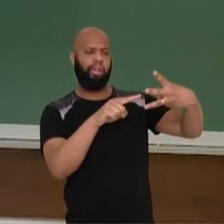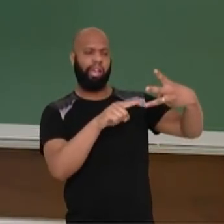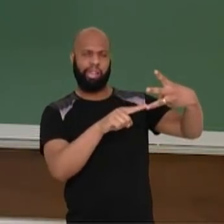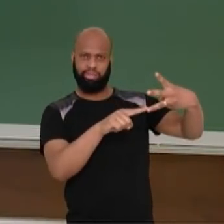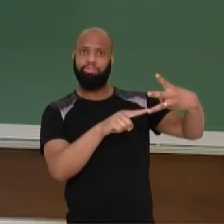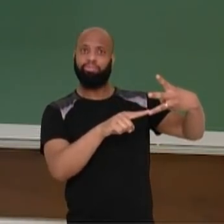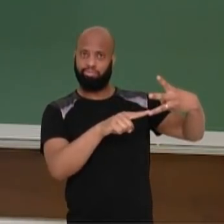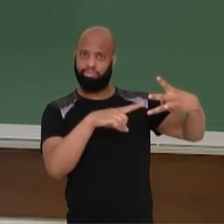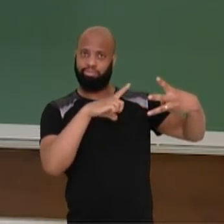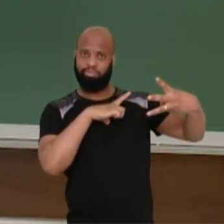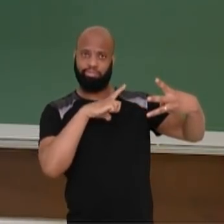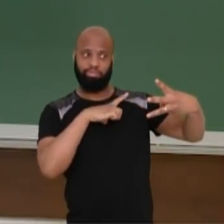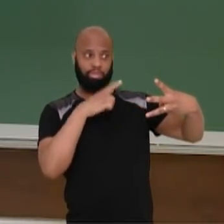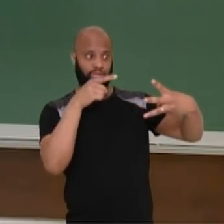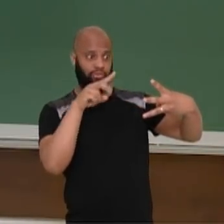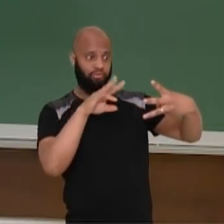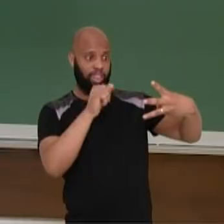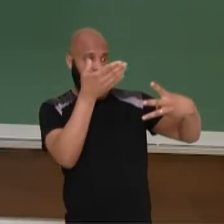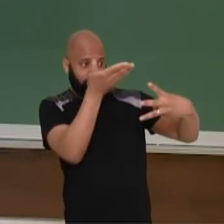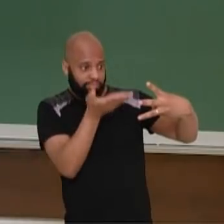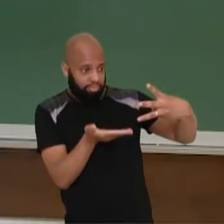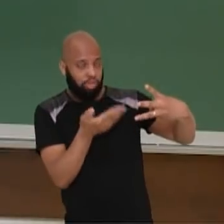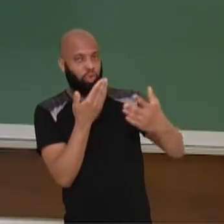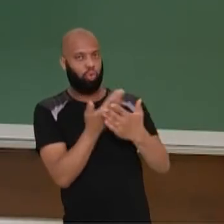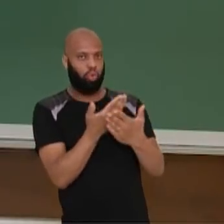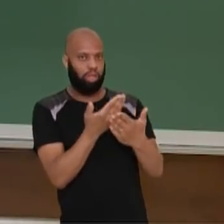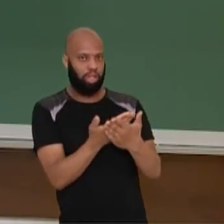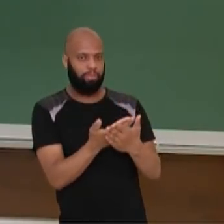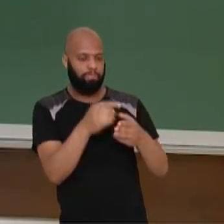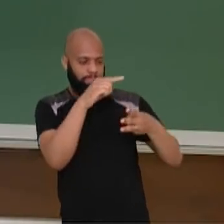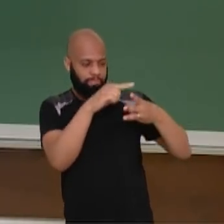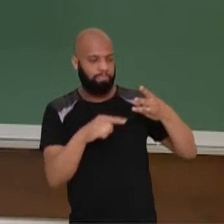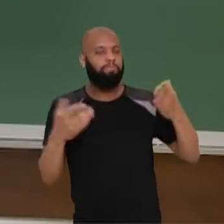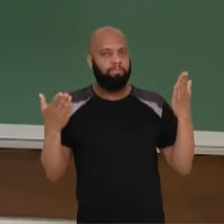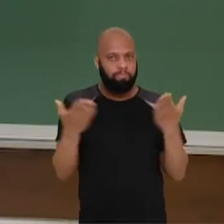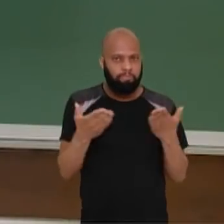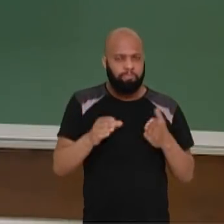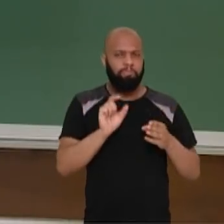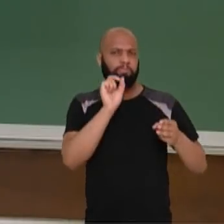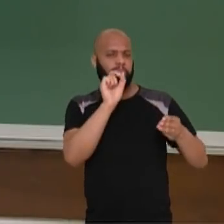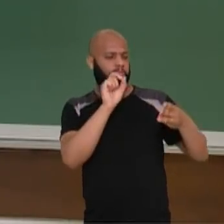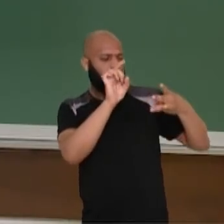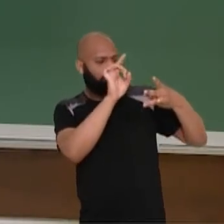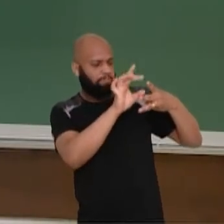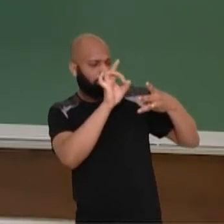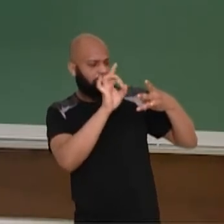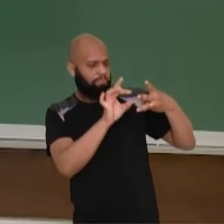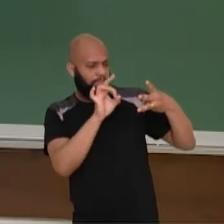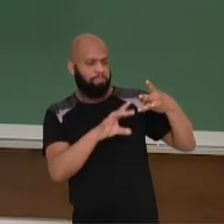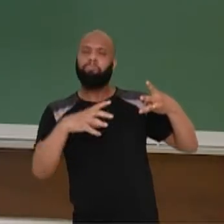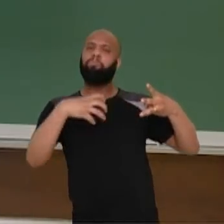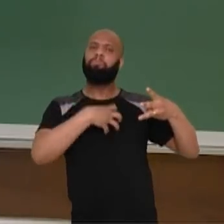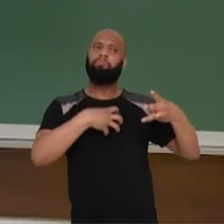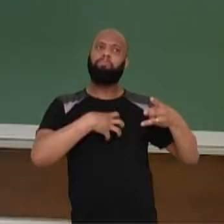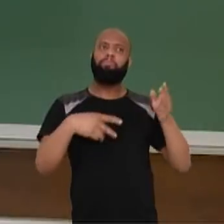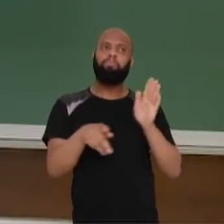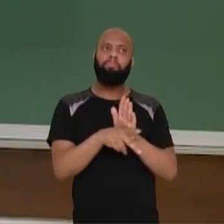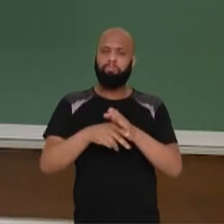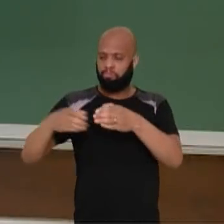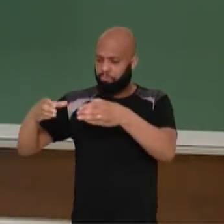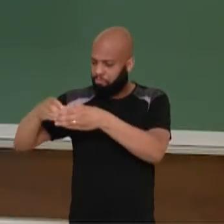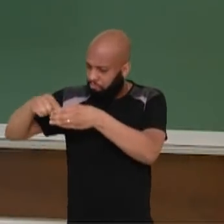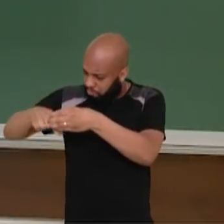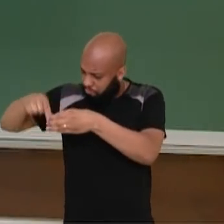o sistemático e o estratificado. Vamos entender um pouquinho o que é cada uma dessas formas de